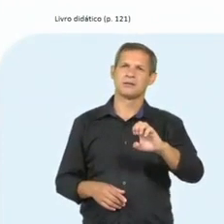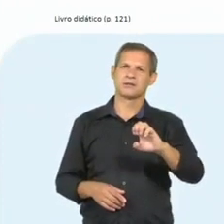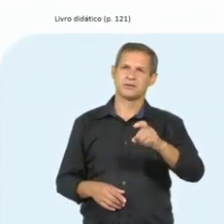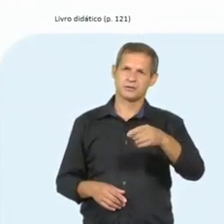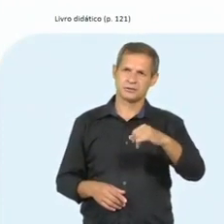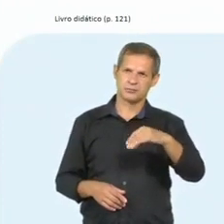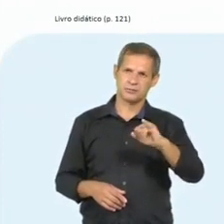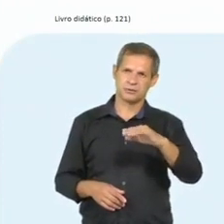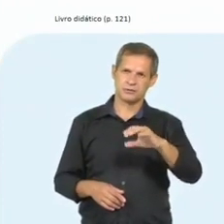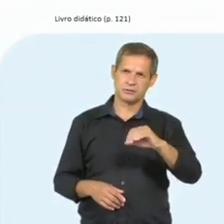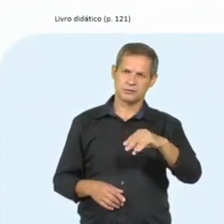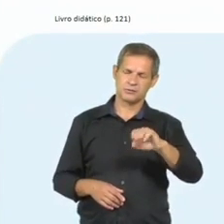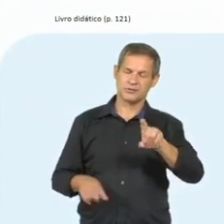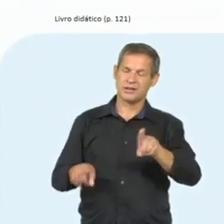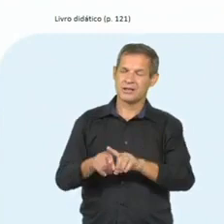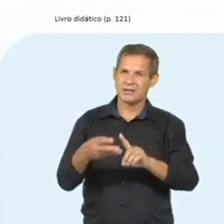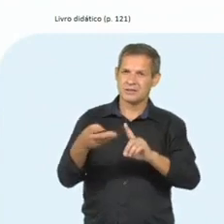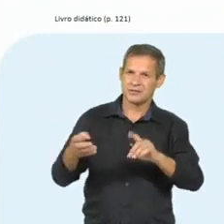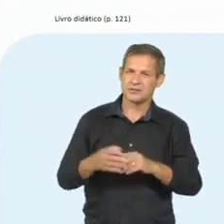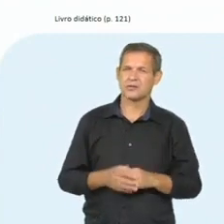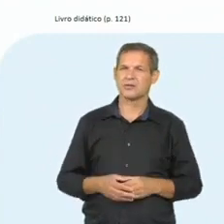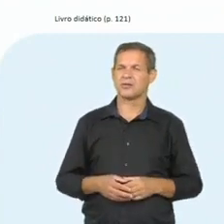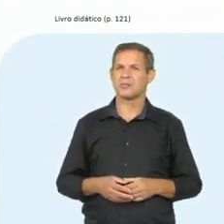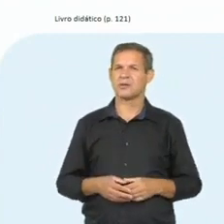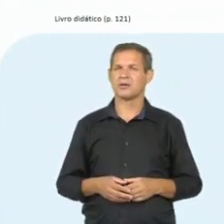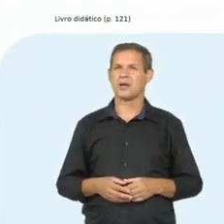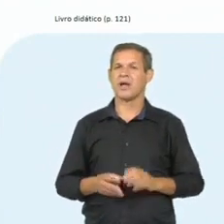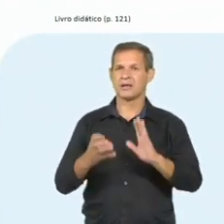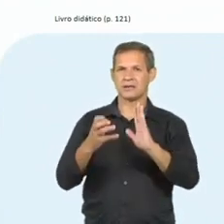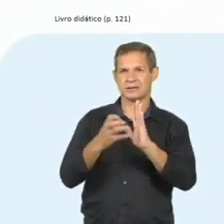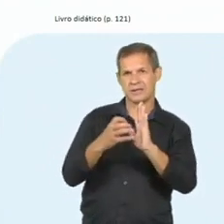da imunodeficiência adquirida, né, a AIDS,